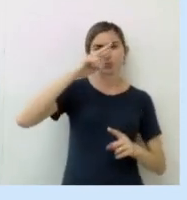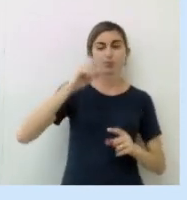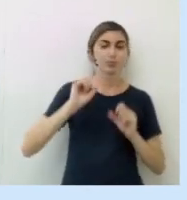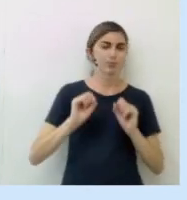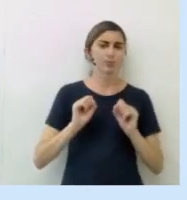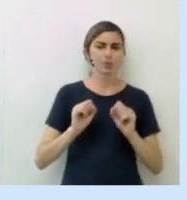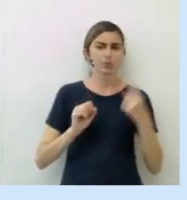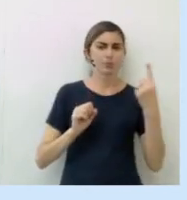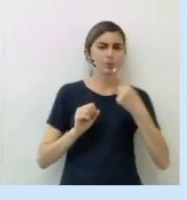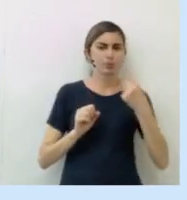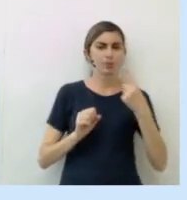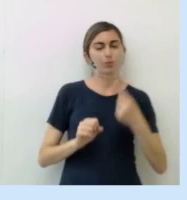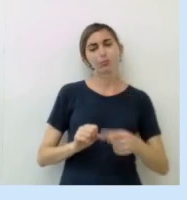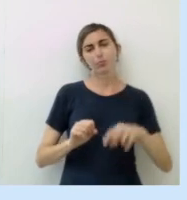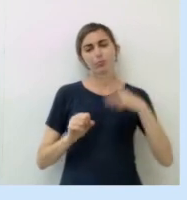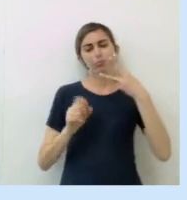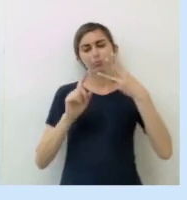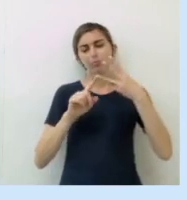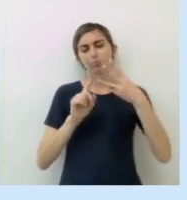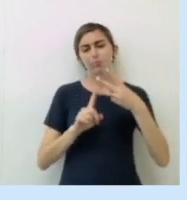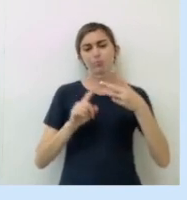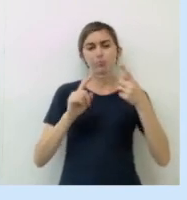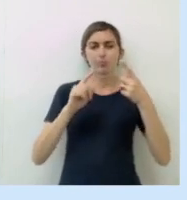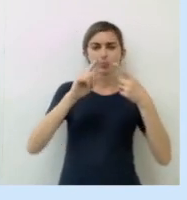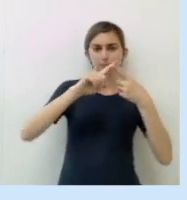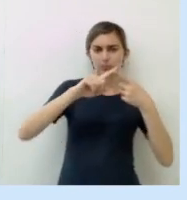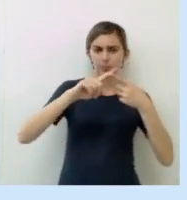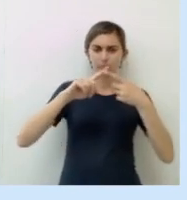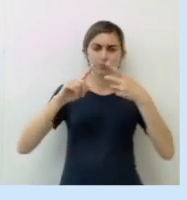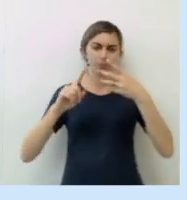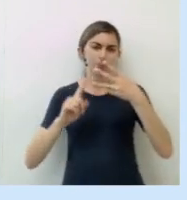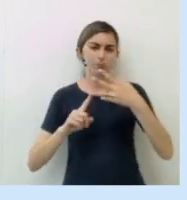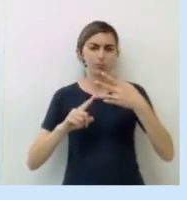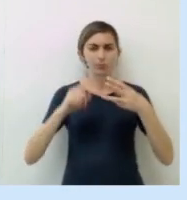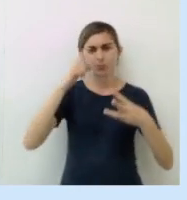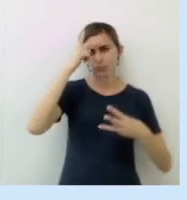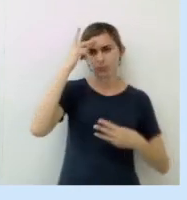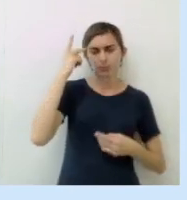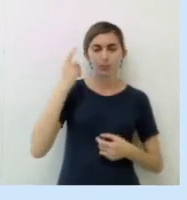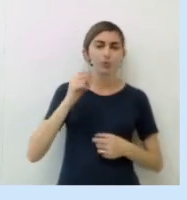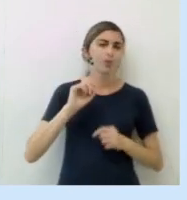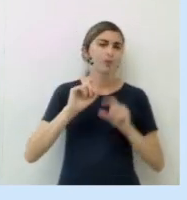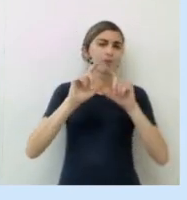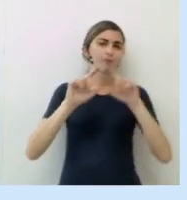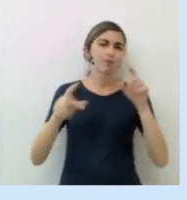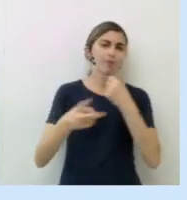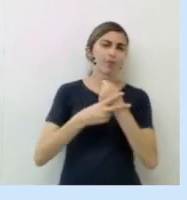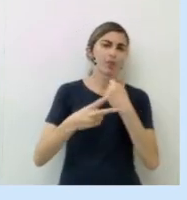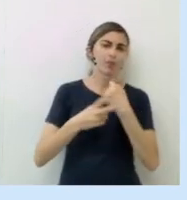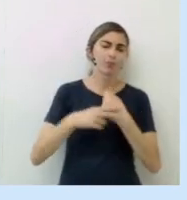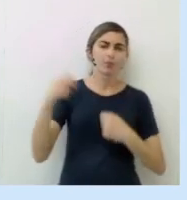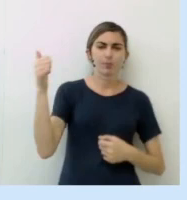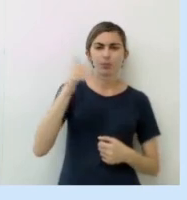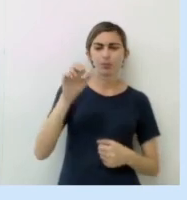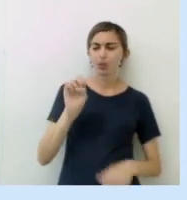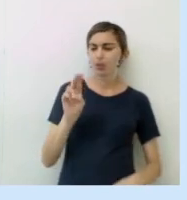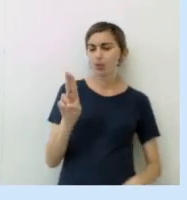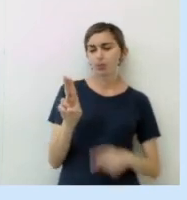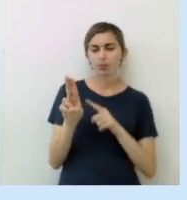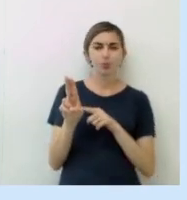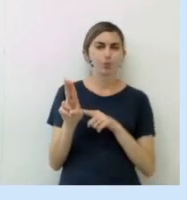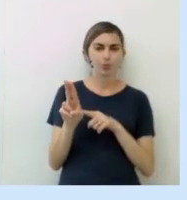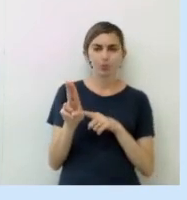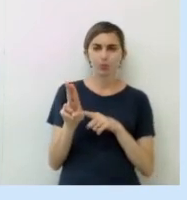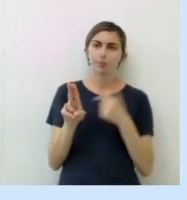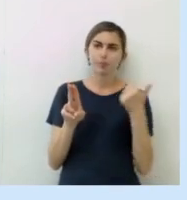pode ser em primeira ou em terceira pessoa. É importante. Como é que eu sei? Pelo verbo, primeira pessoa, o eu,